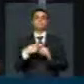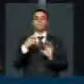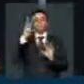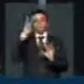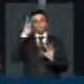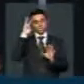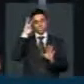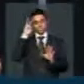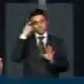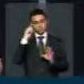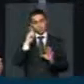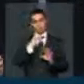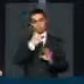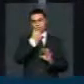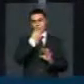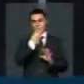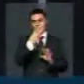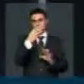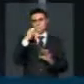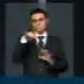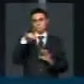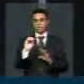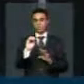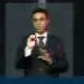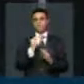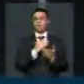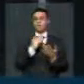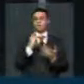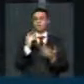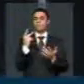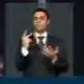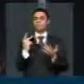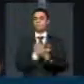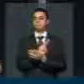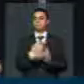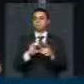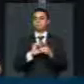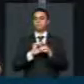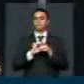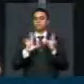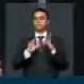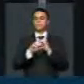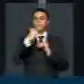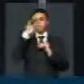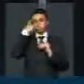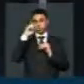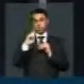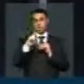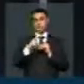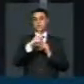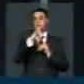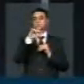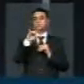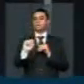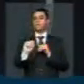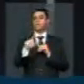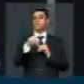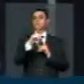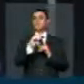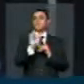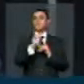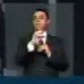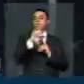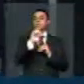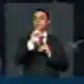-feira, dia 13 de maio, ocorreu o lançamento do dia do desafio 2014. Nesse ano, o dia do